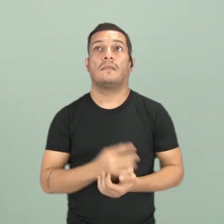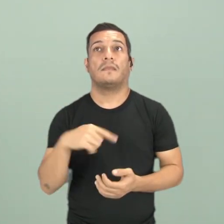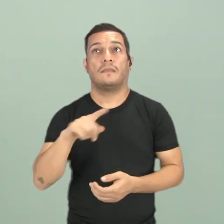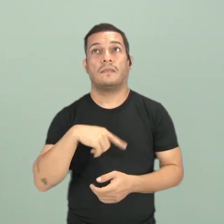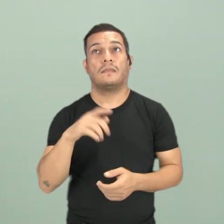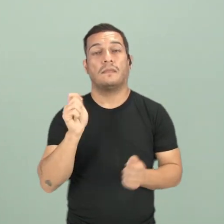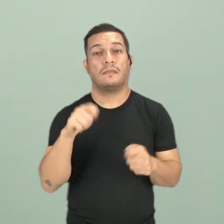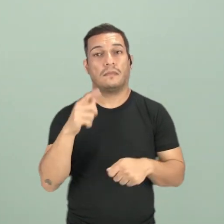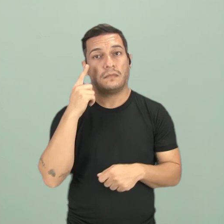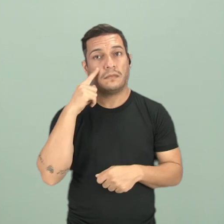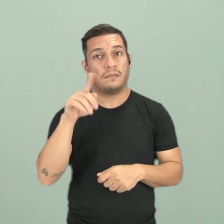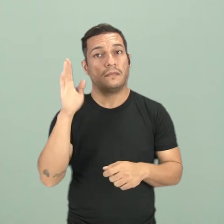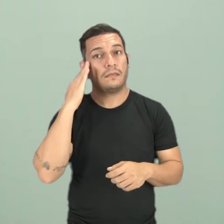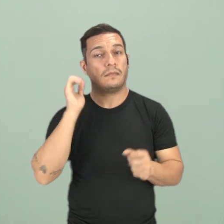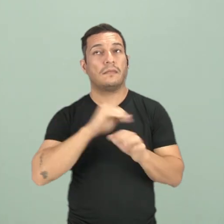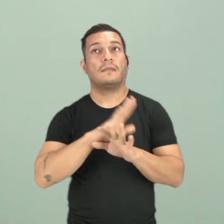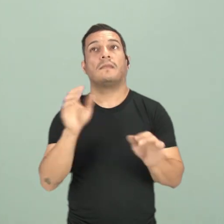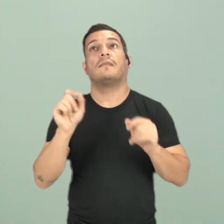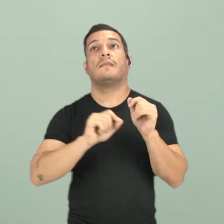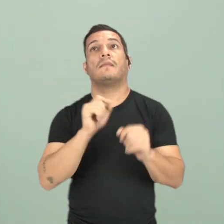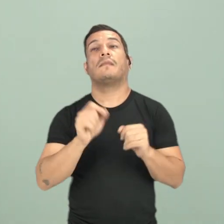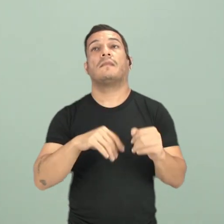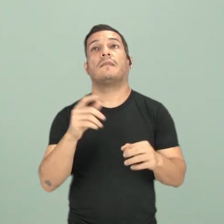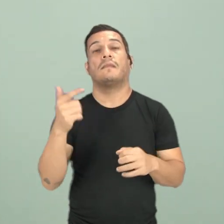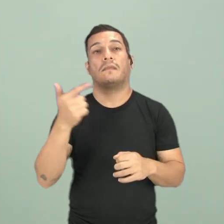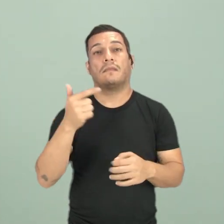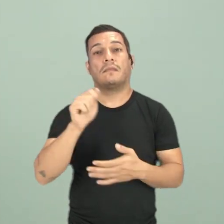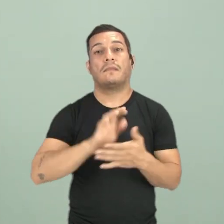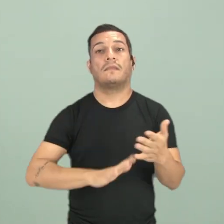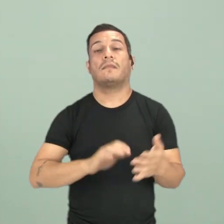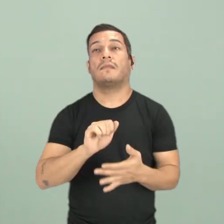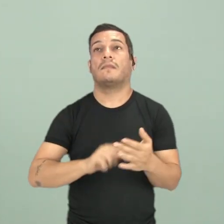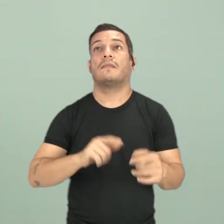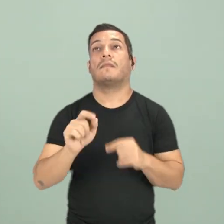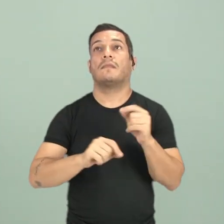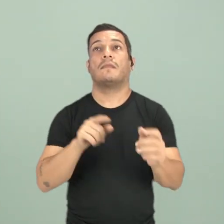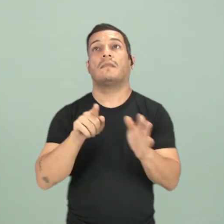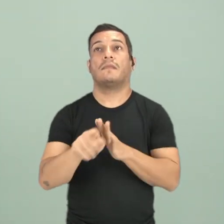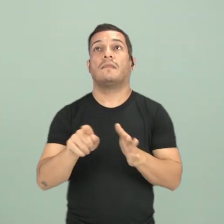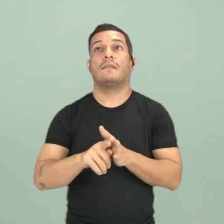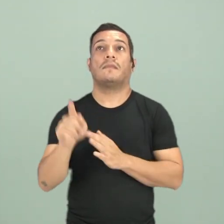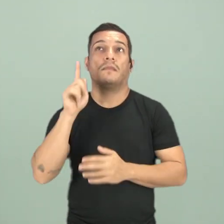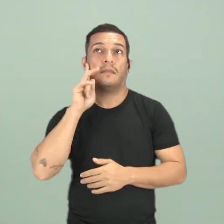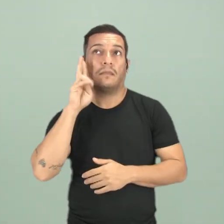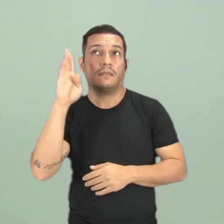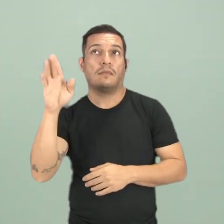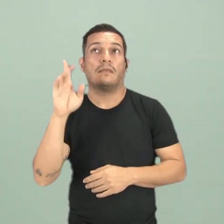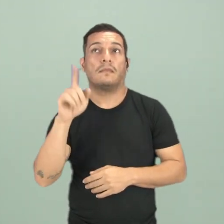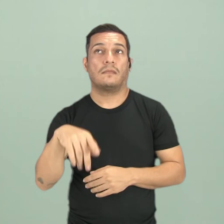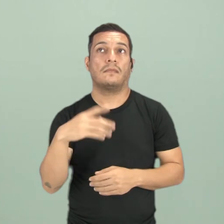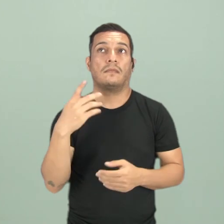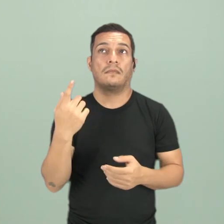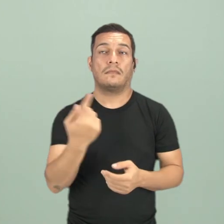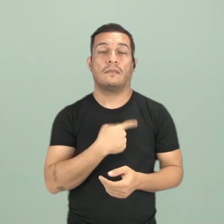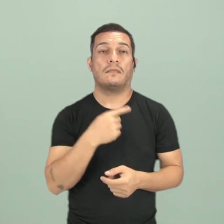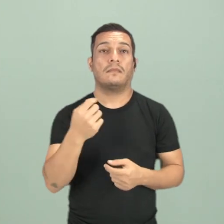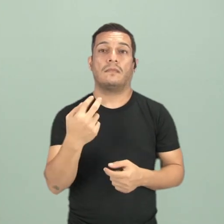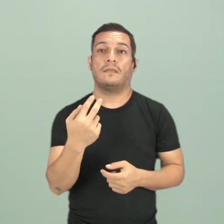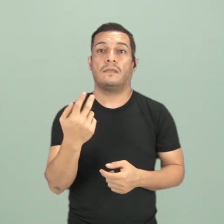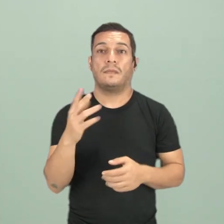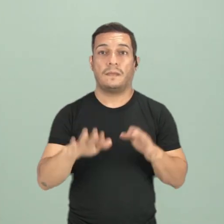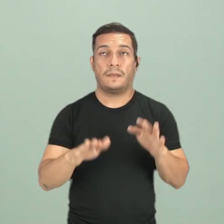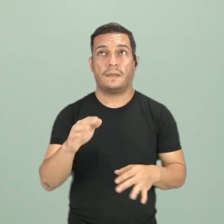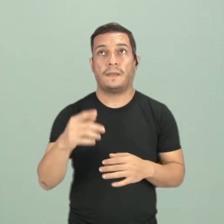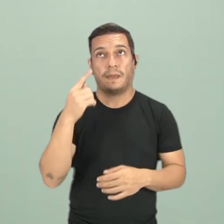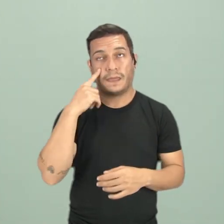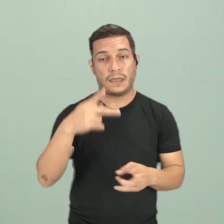podemos ver, né, e entender, através desse segundo exercitando, que são questões do dia a dia, né, como que a gente não pode nem às